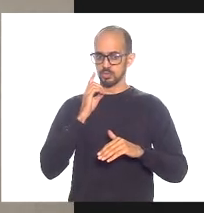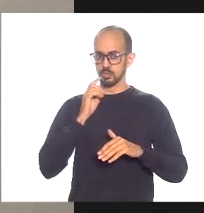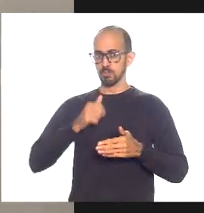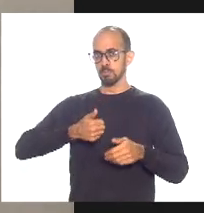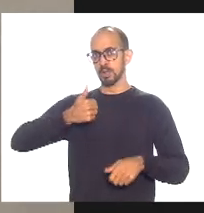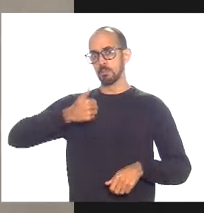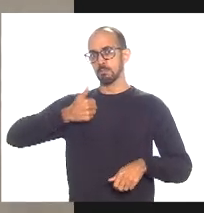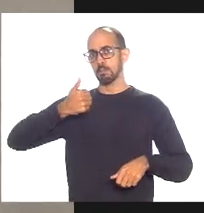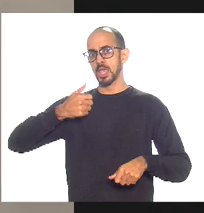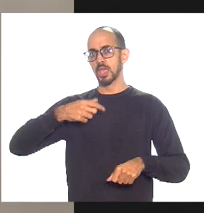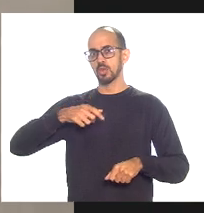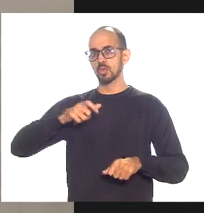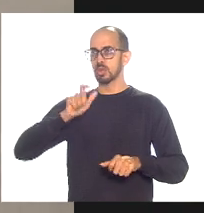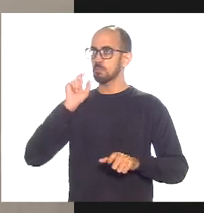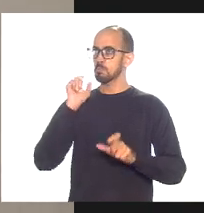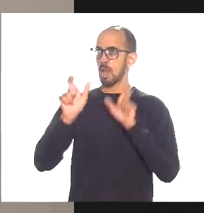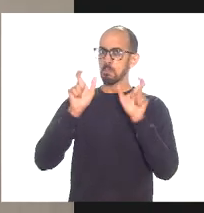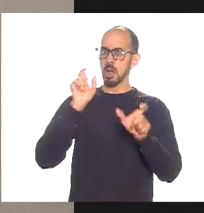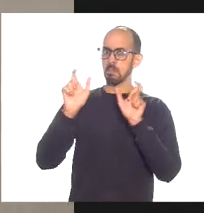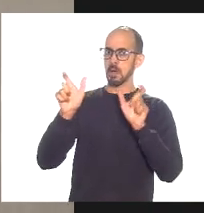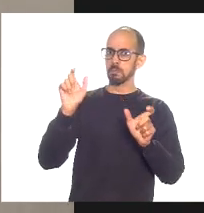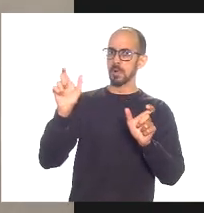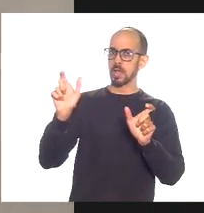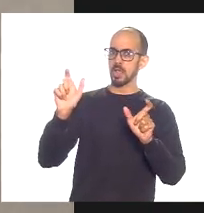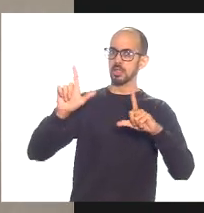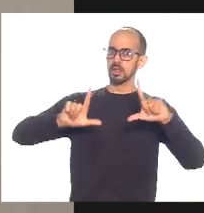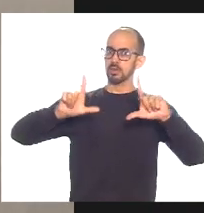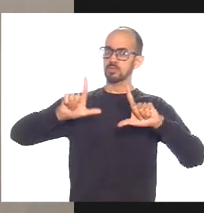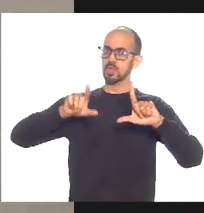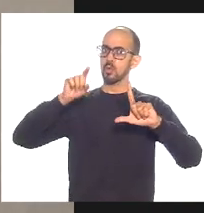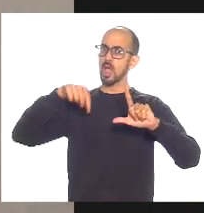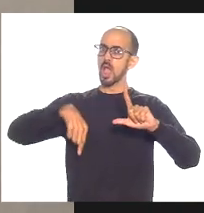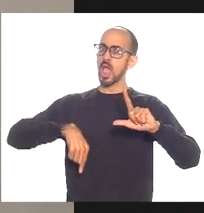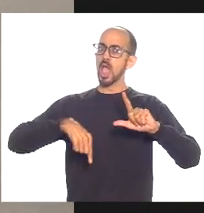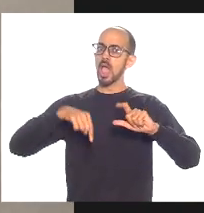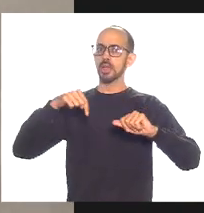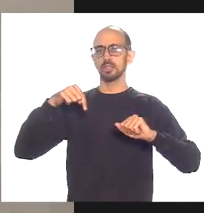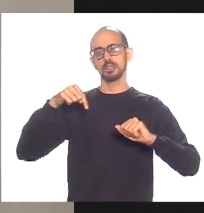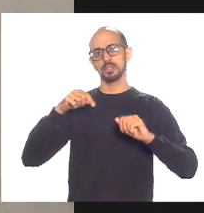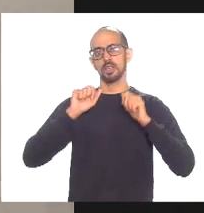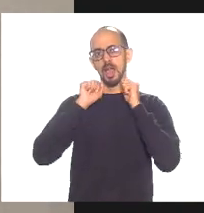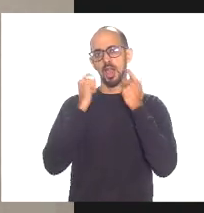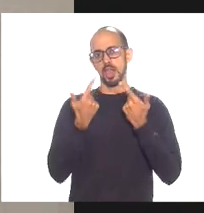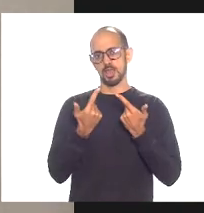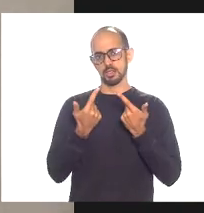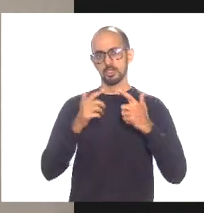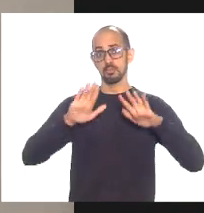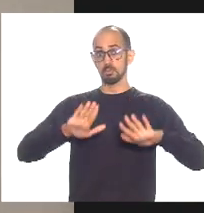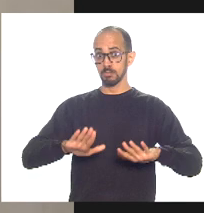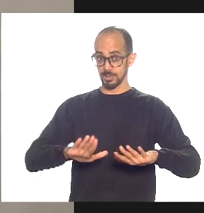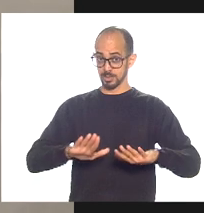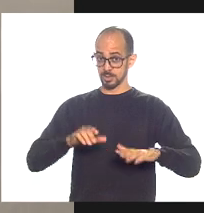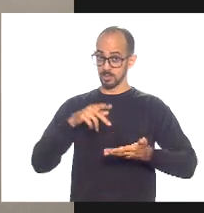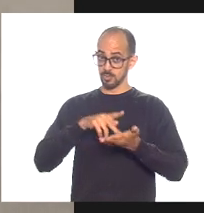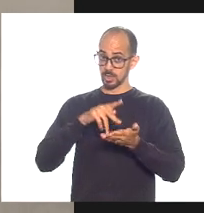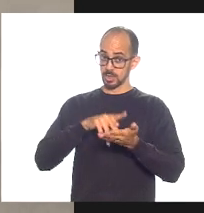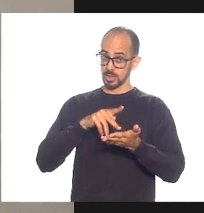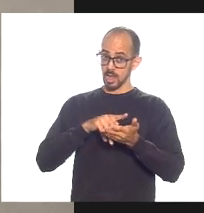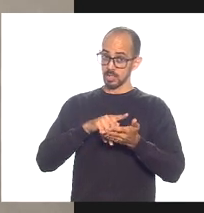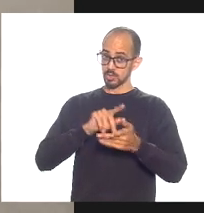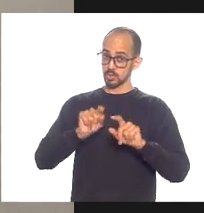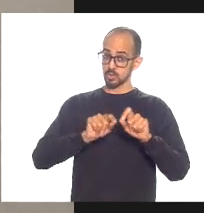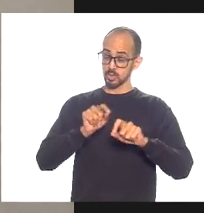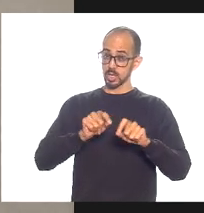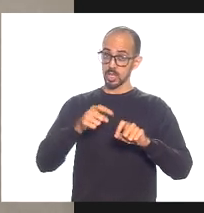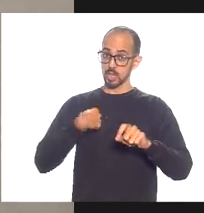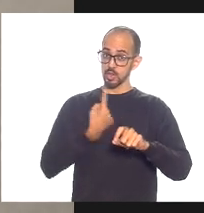de Matilde e ir para a imprensa é o parlamento fluminense. Quando, na verdade, nós saímos na frente na